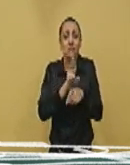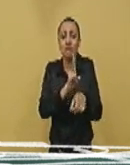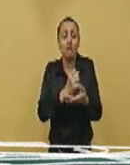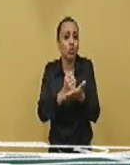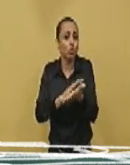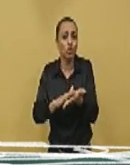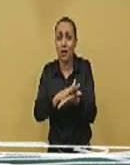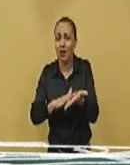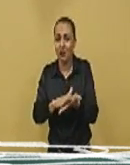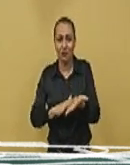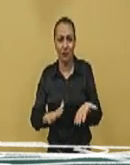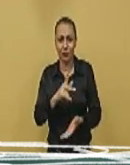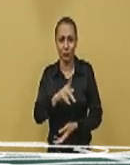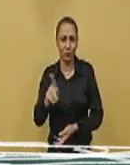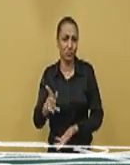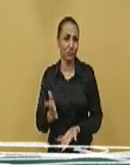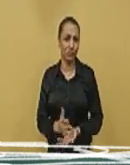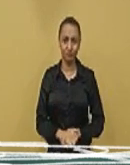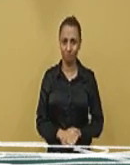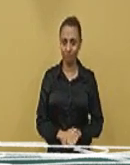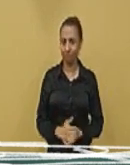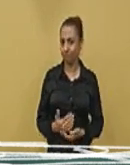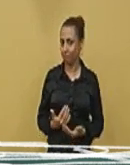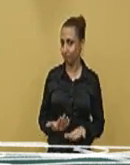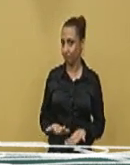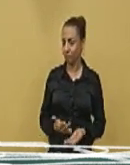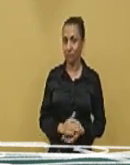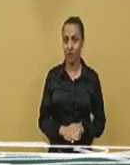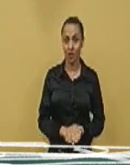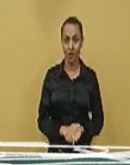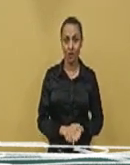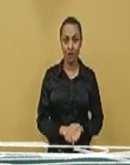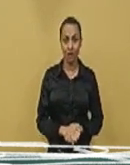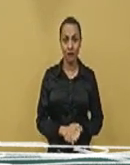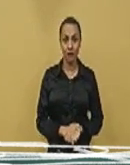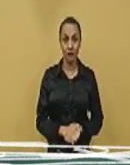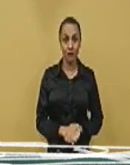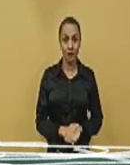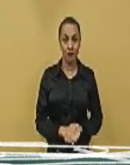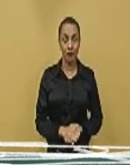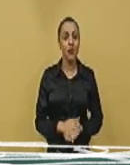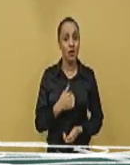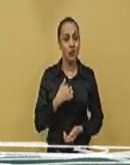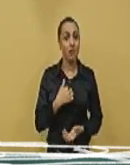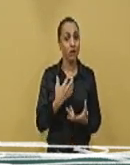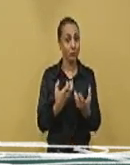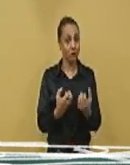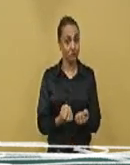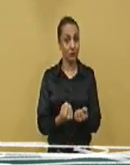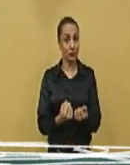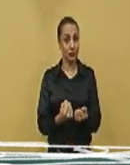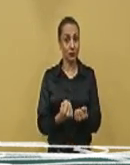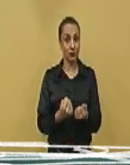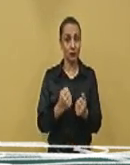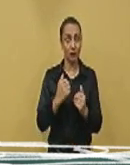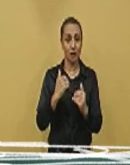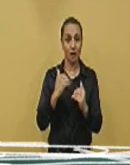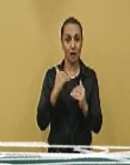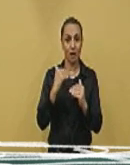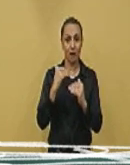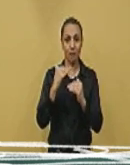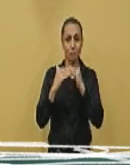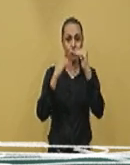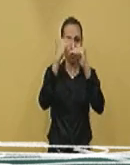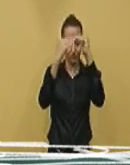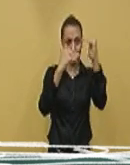suporte? Bom, eu acatei a progressão desse docente